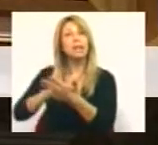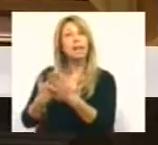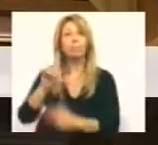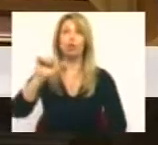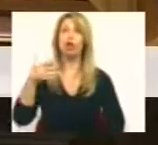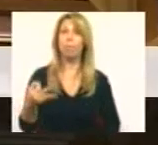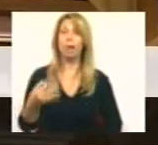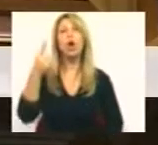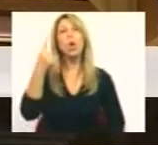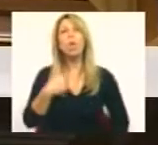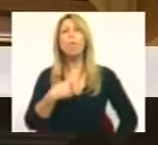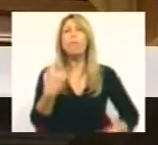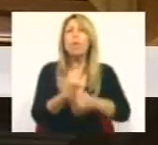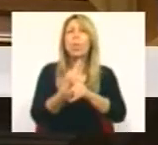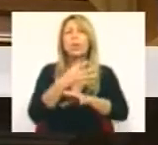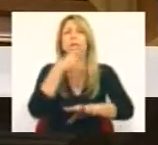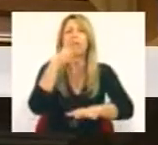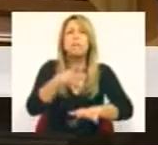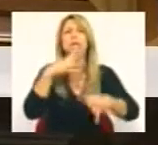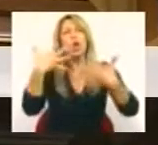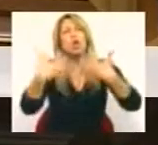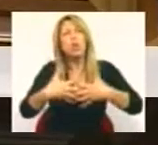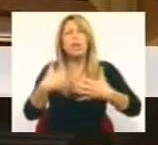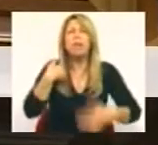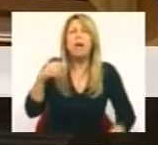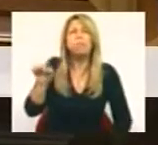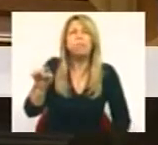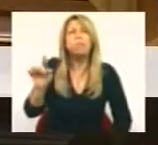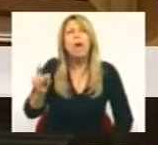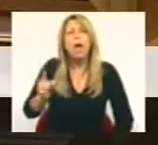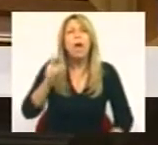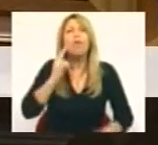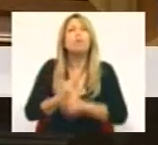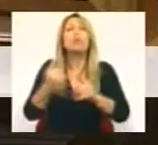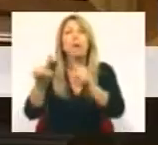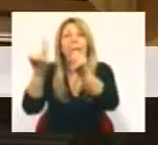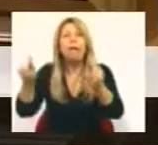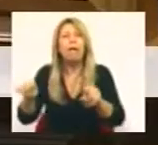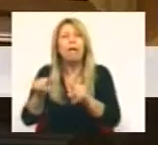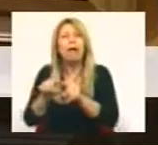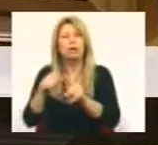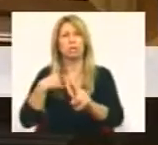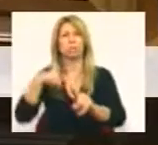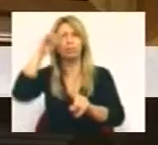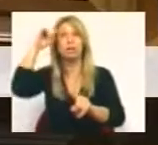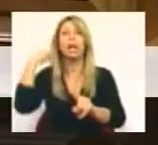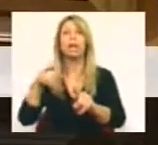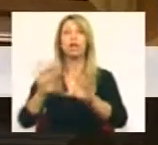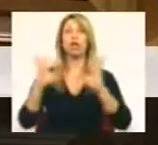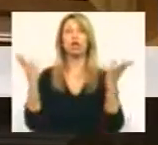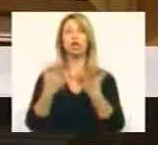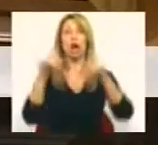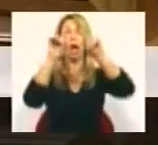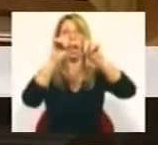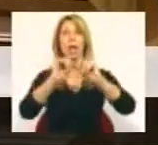assim, ou de dúvida que existia era que a caixa depois acabava por dificultar a visualização geral da imagem,